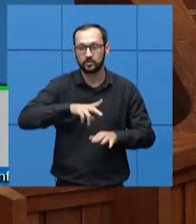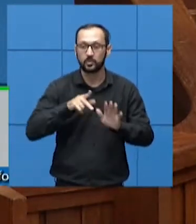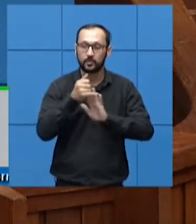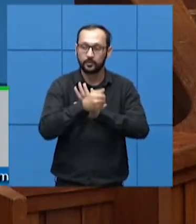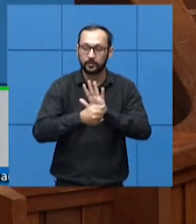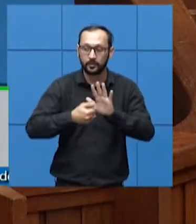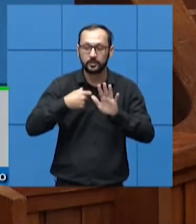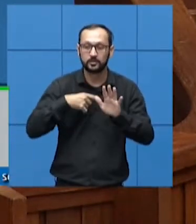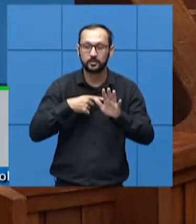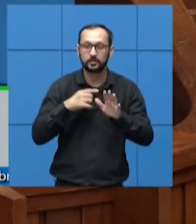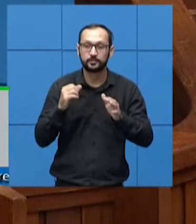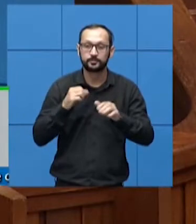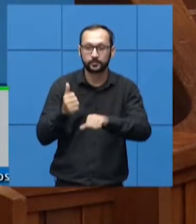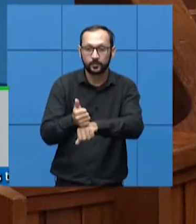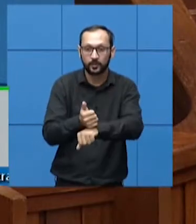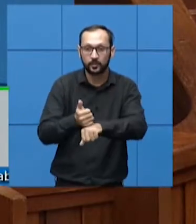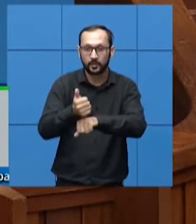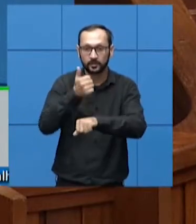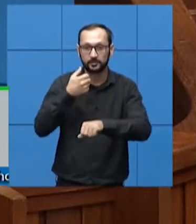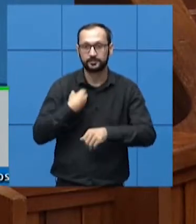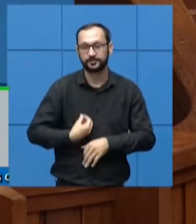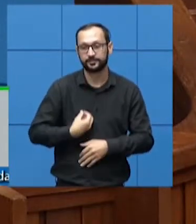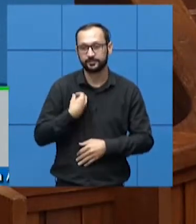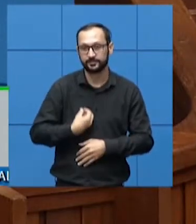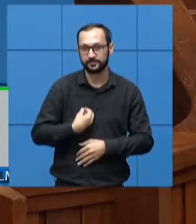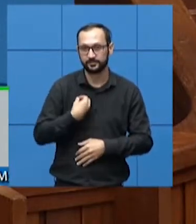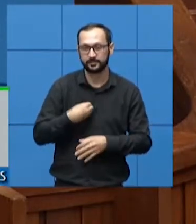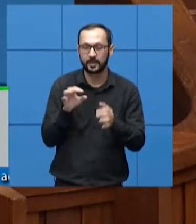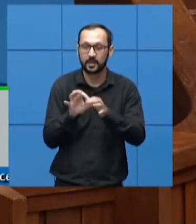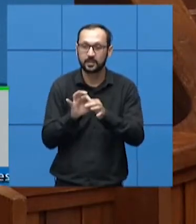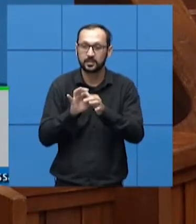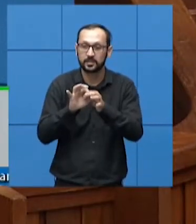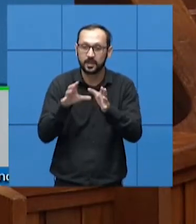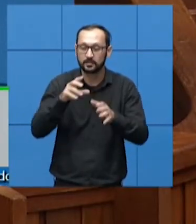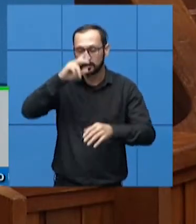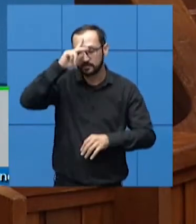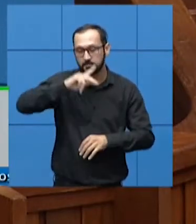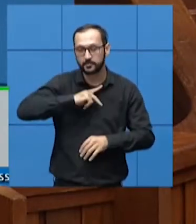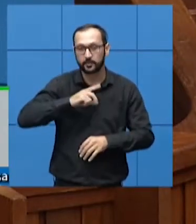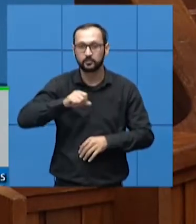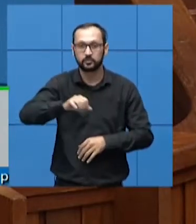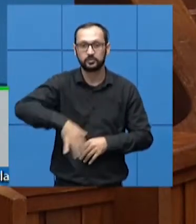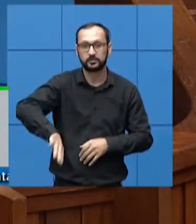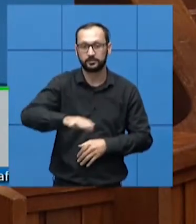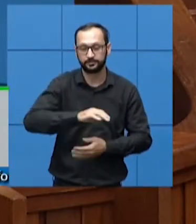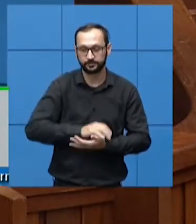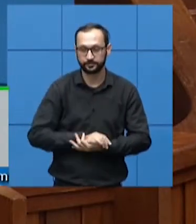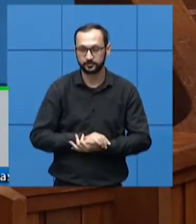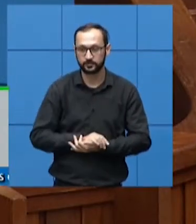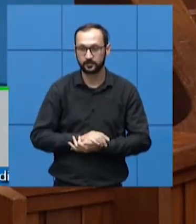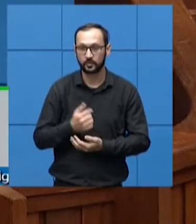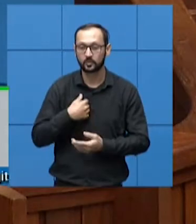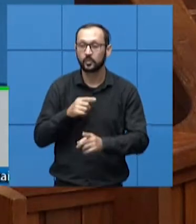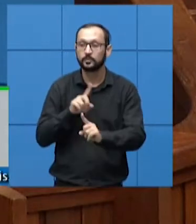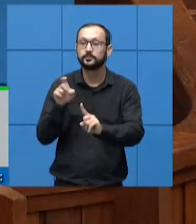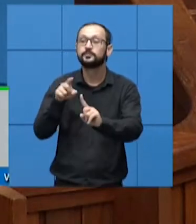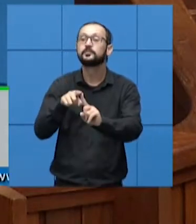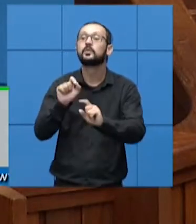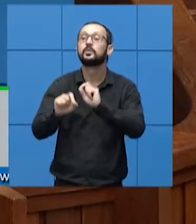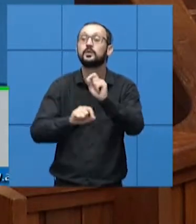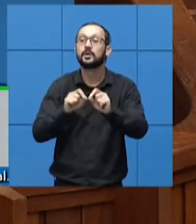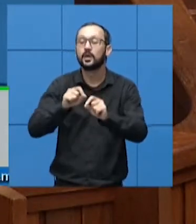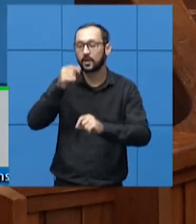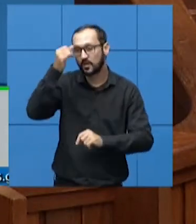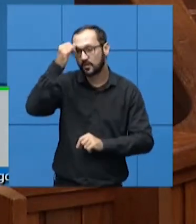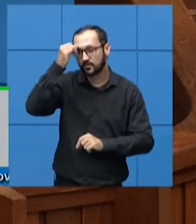projetos comprometidos com a qualidade de vida, autonomia, independência pessoal e social. A nossa finalidade é